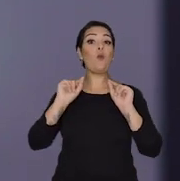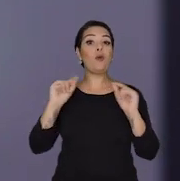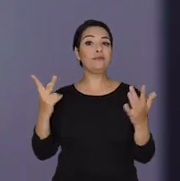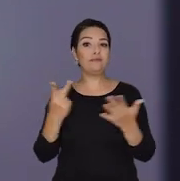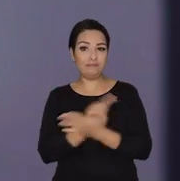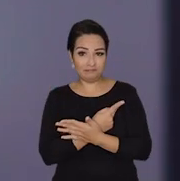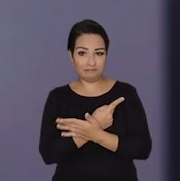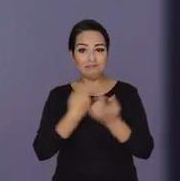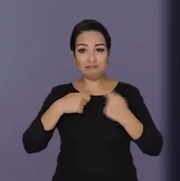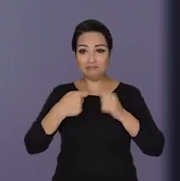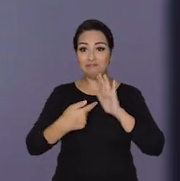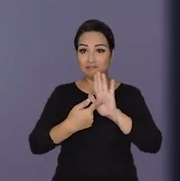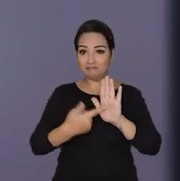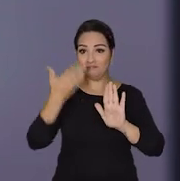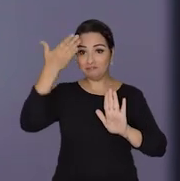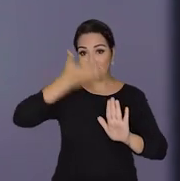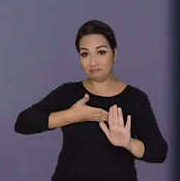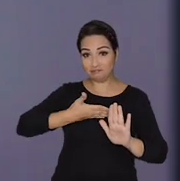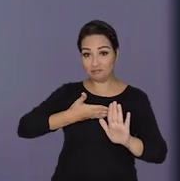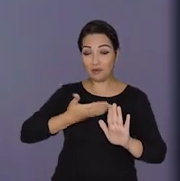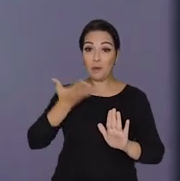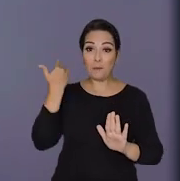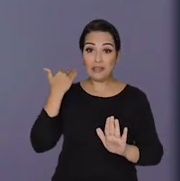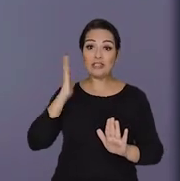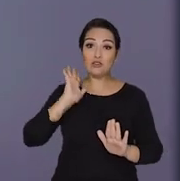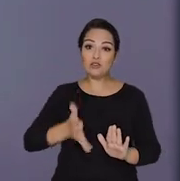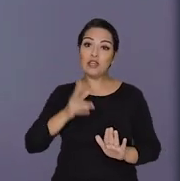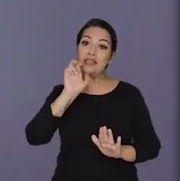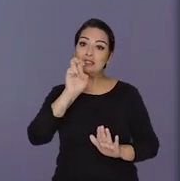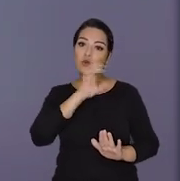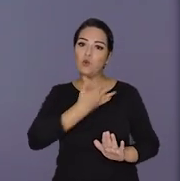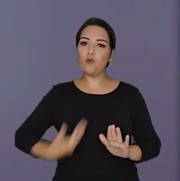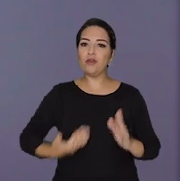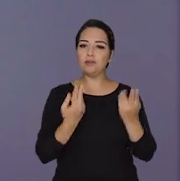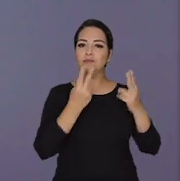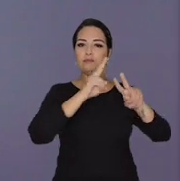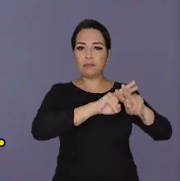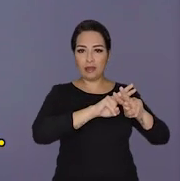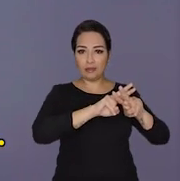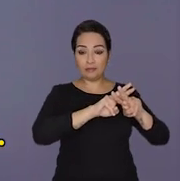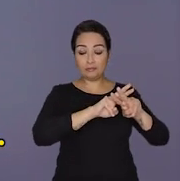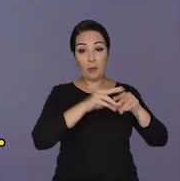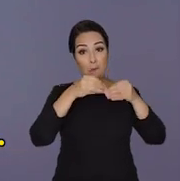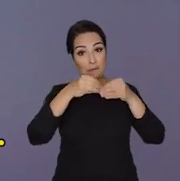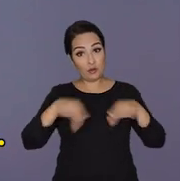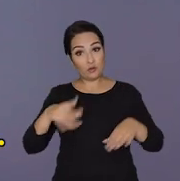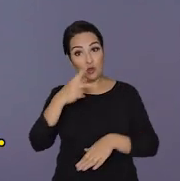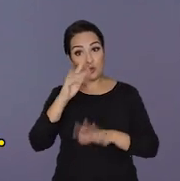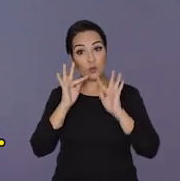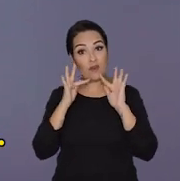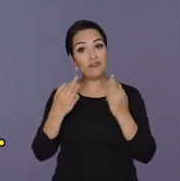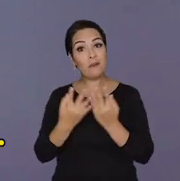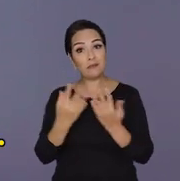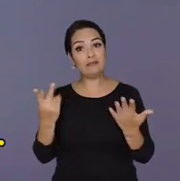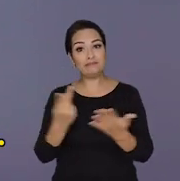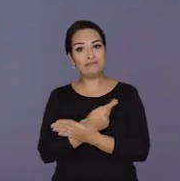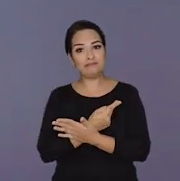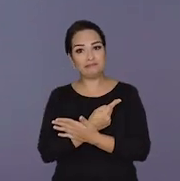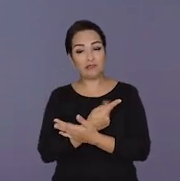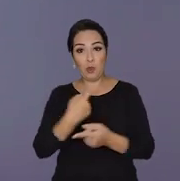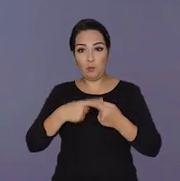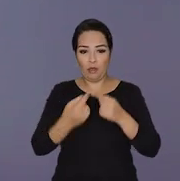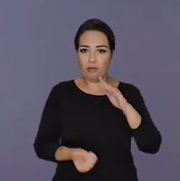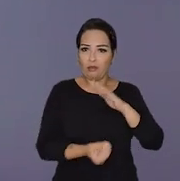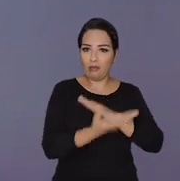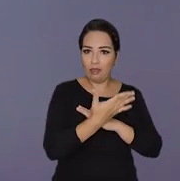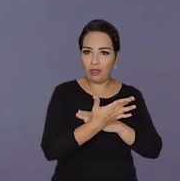nessa campanha da minha história, das minhas propostas para o Rio de Janeiro, mas o momento do Rio exige que a gente mostre o outro lado também.